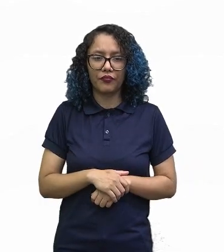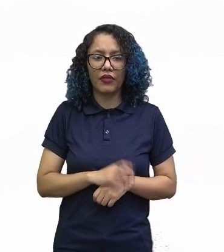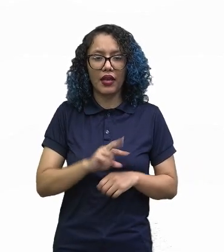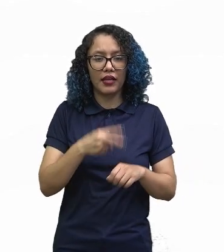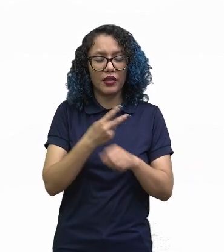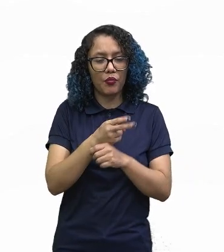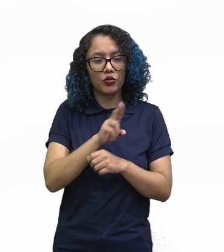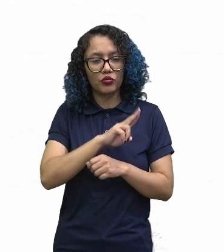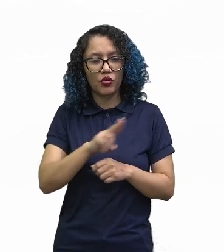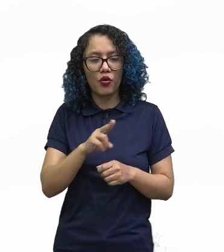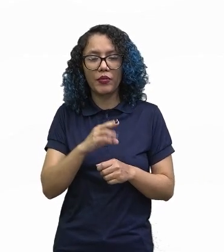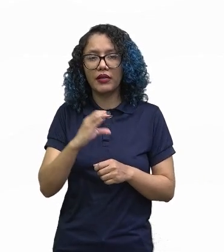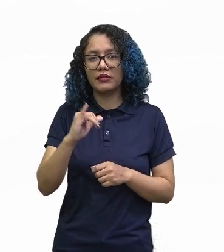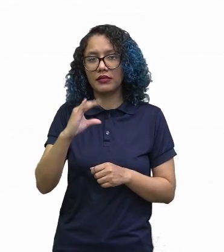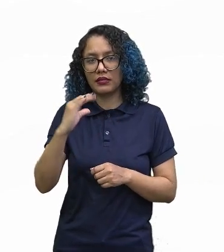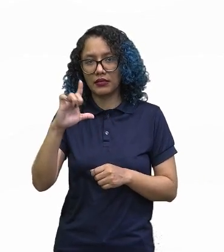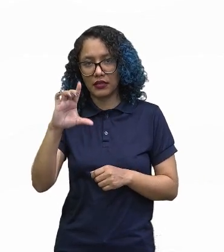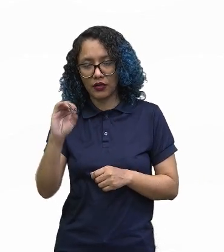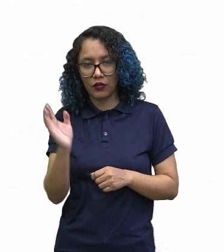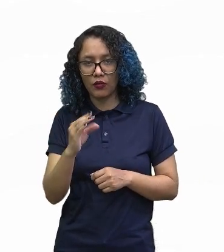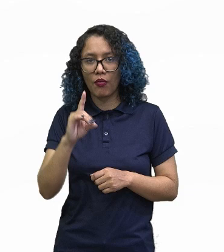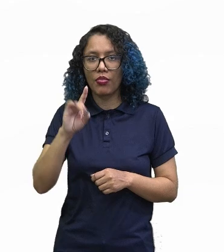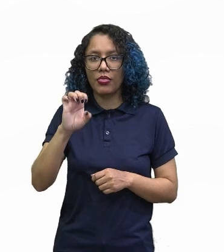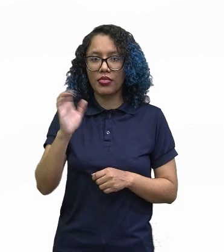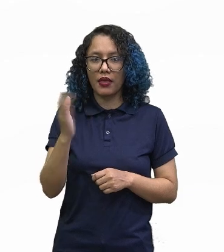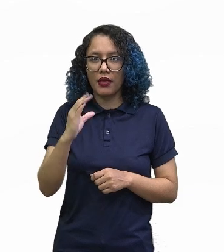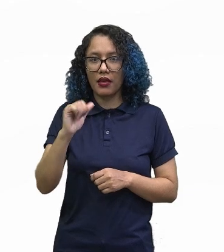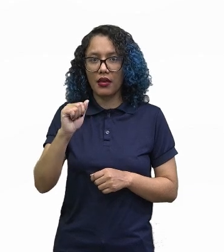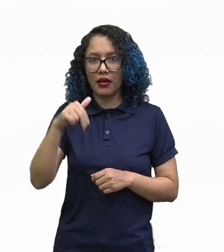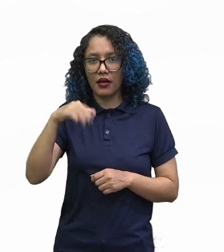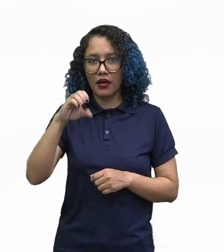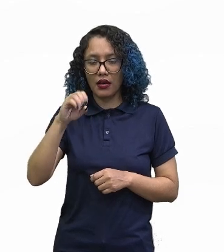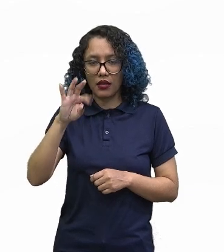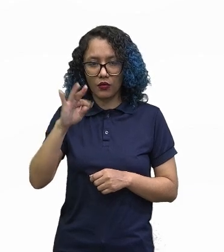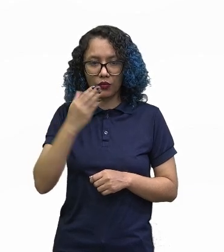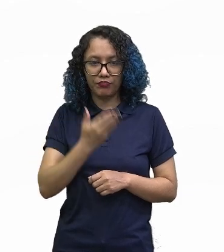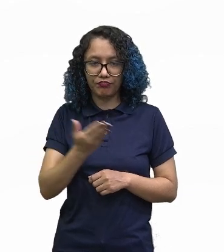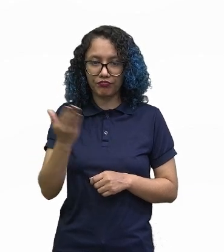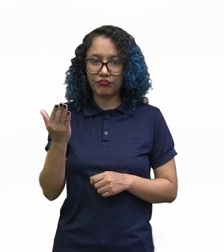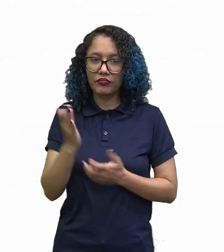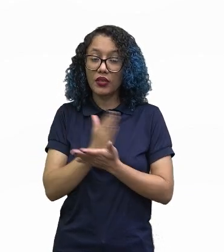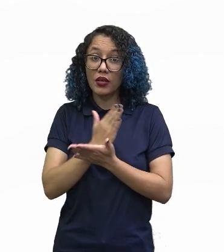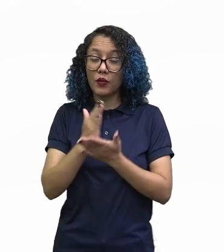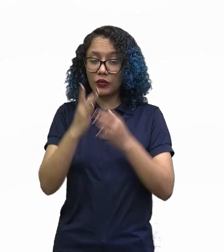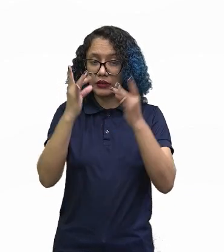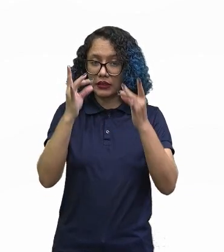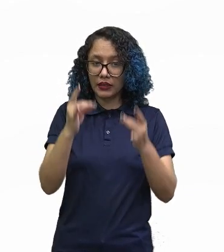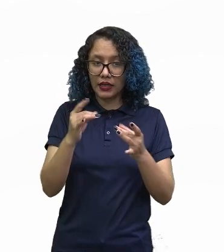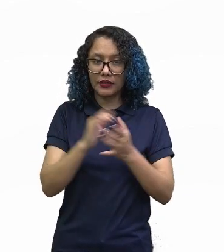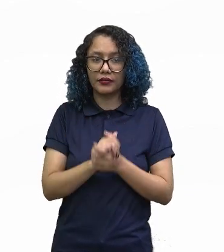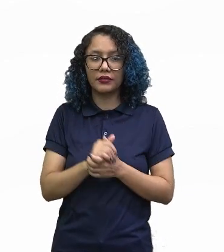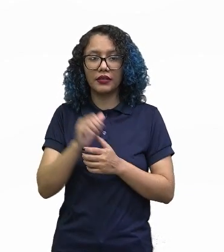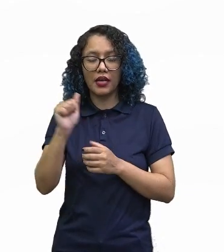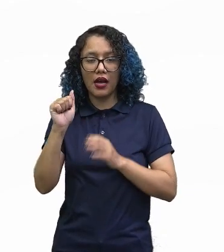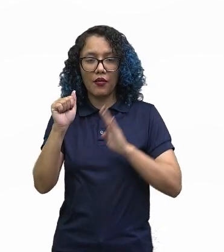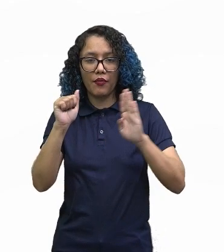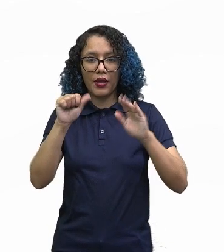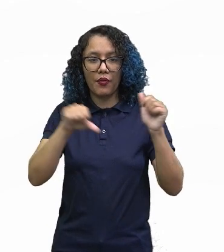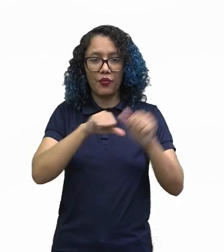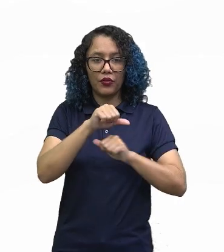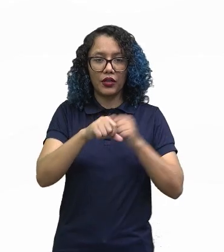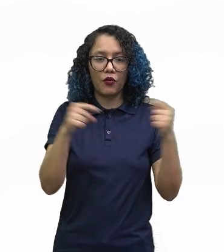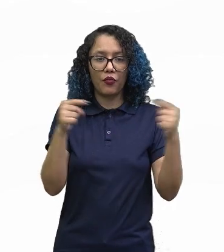de ciclo de Carnot. Aí está em detalhes do ciclo de Carnot, né? A transformação de A para B é uma expansão